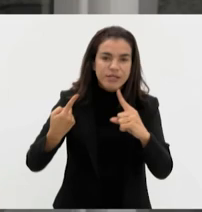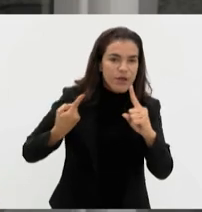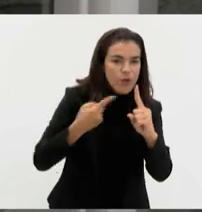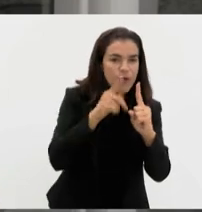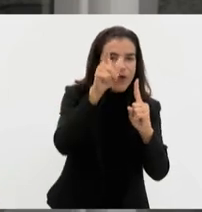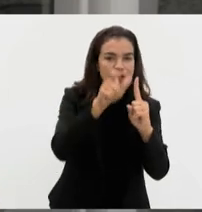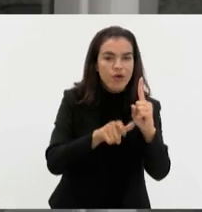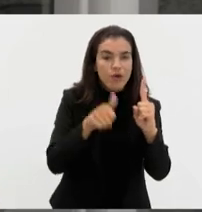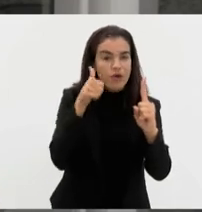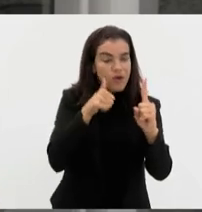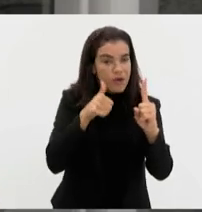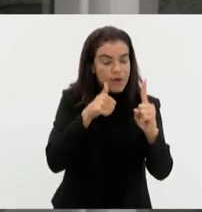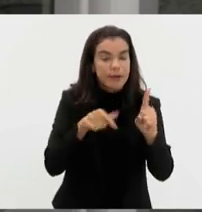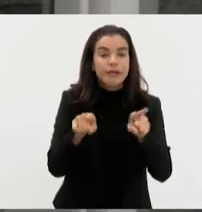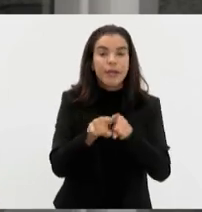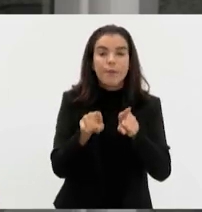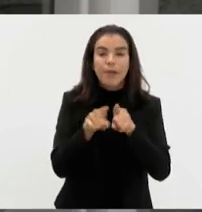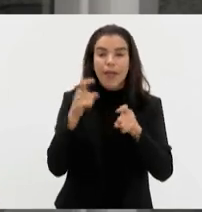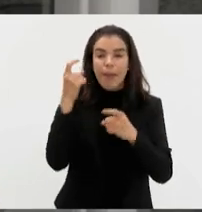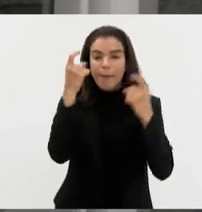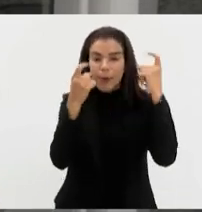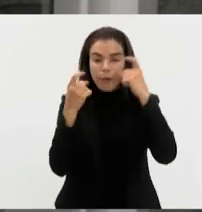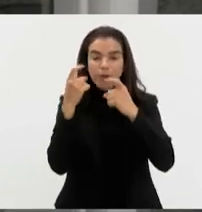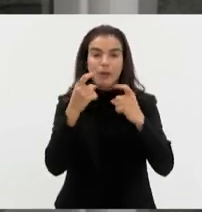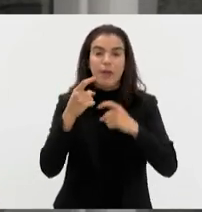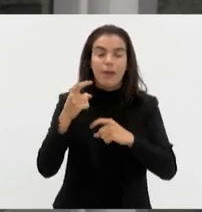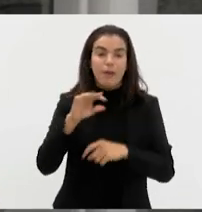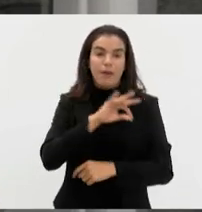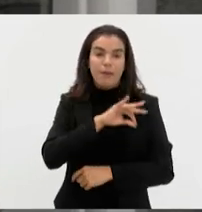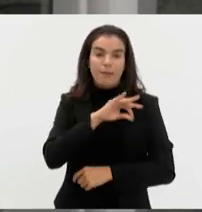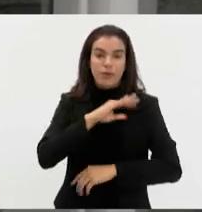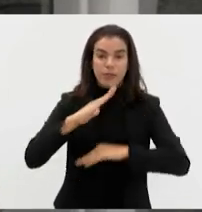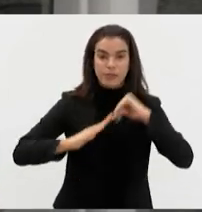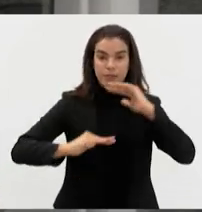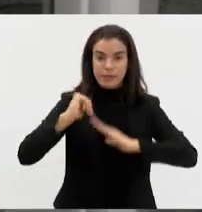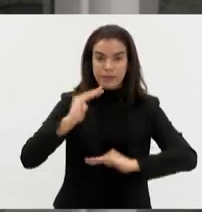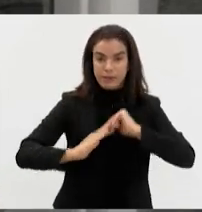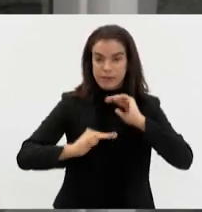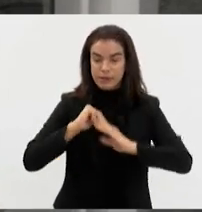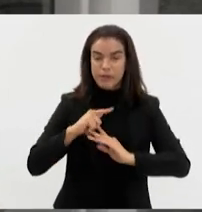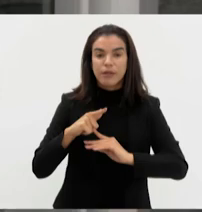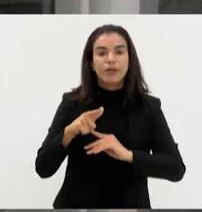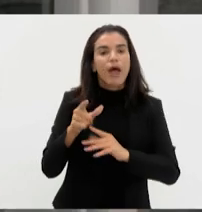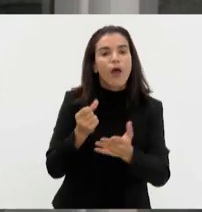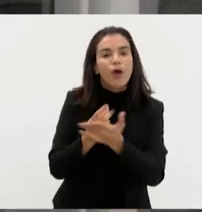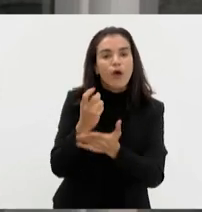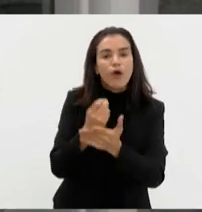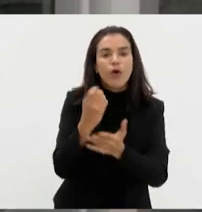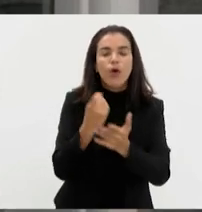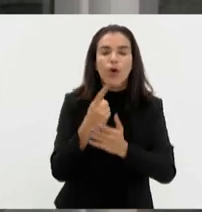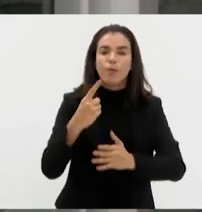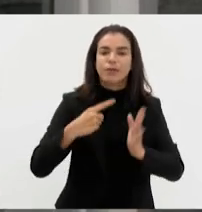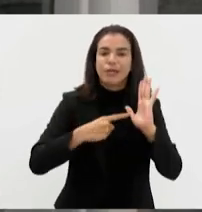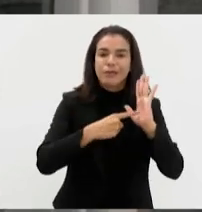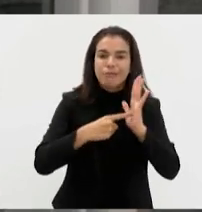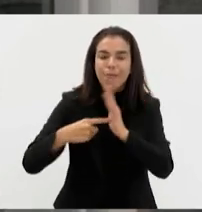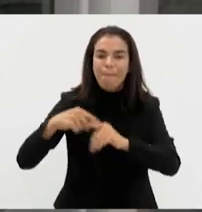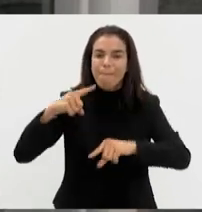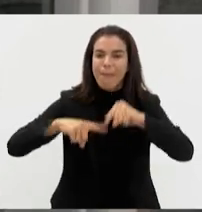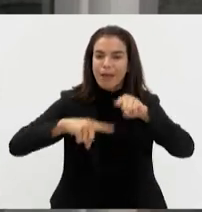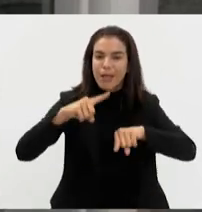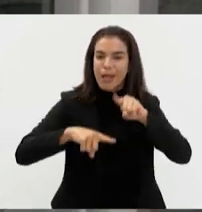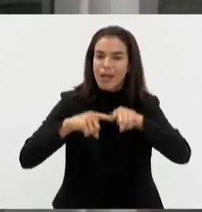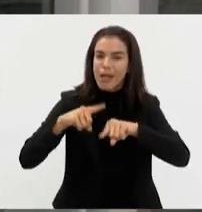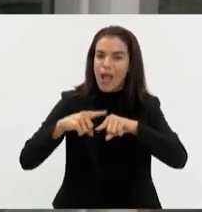verificamos uma preocupação da Polícia Técnica na aquisição de equipamentos de última